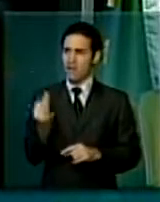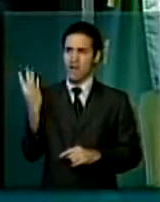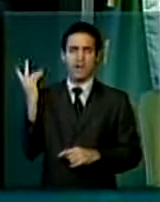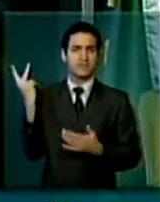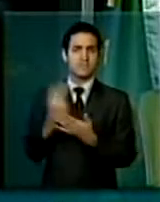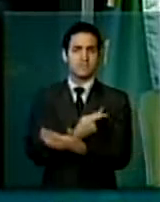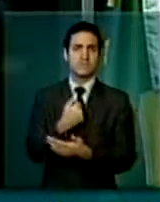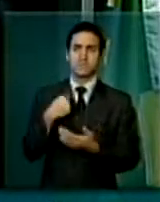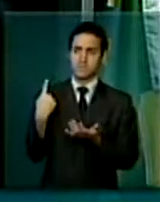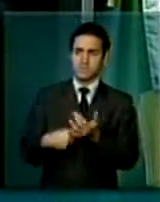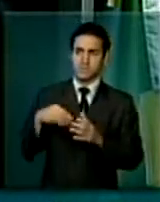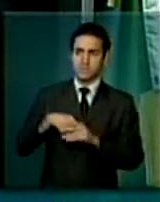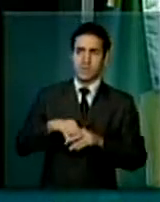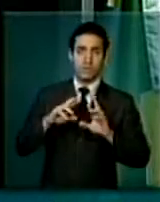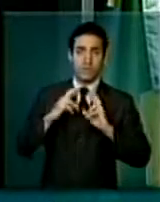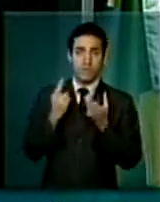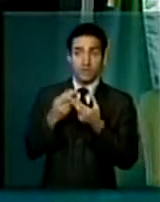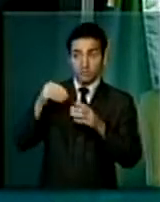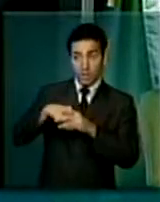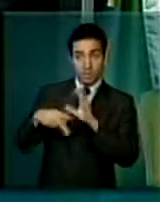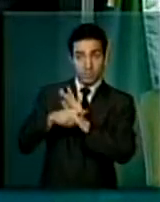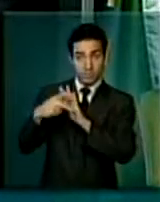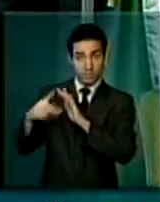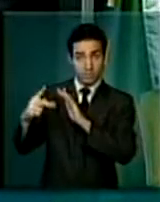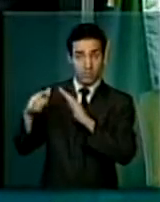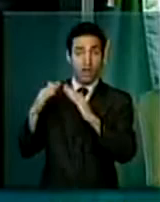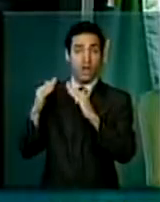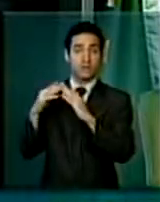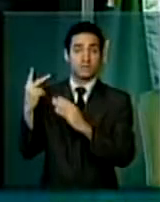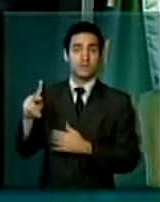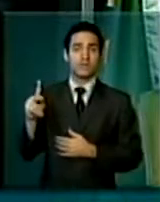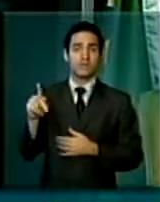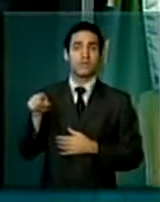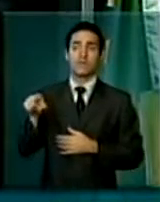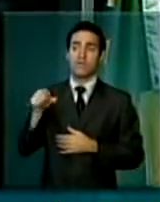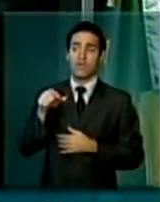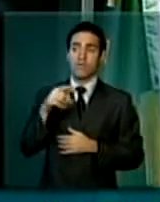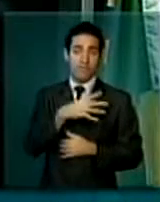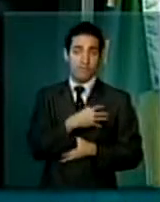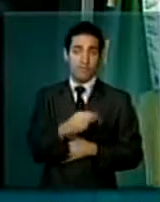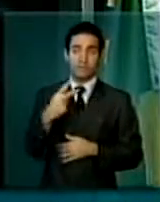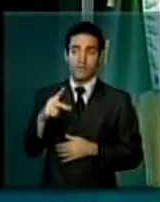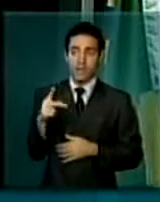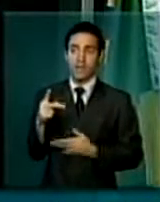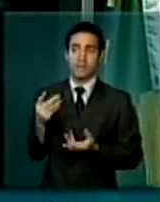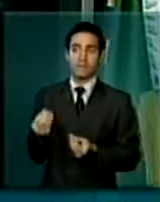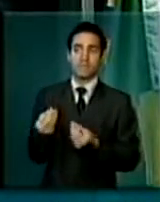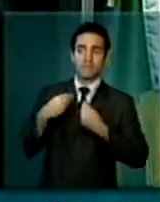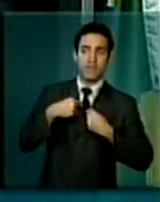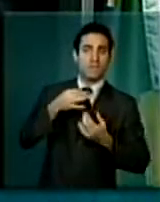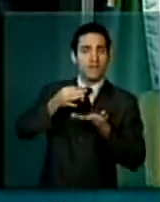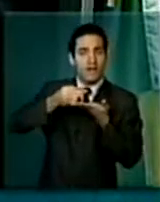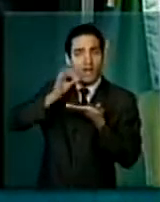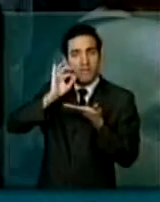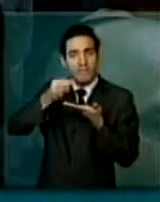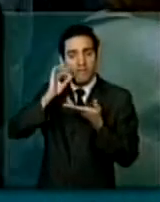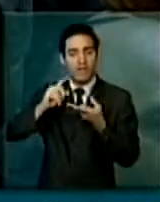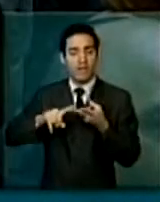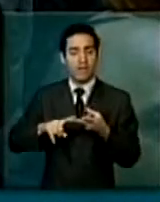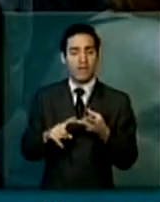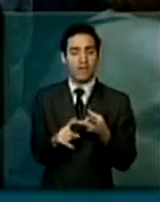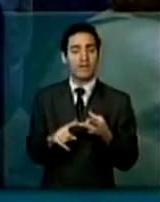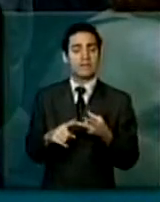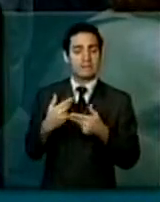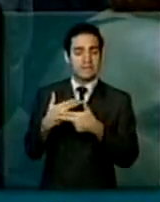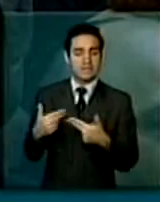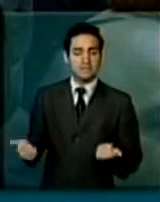em reunião, na residência de Vossa Excelência, ele me atendia, trazia o cafezinho, vamos dizer ali, o